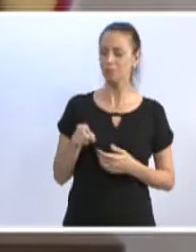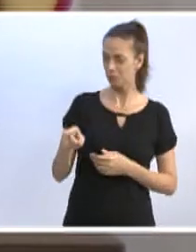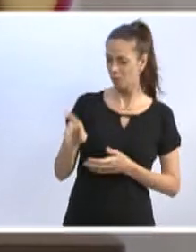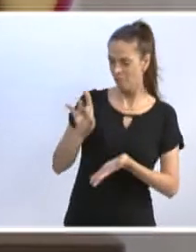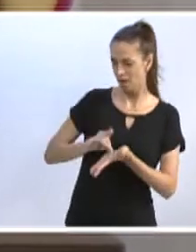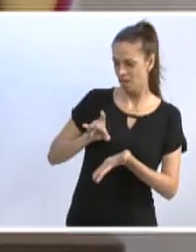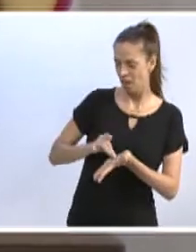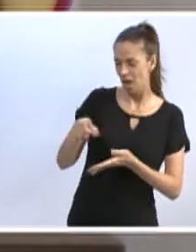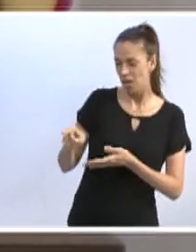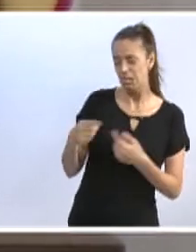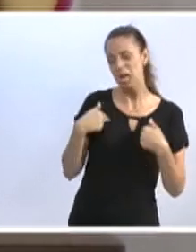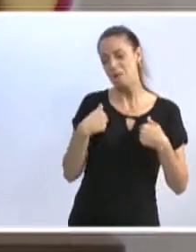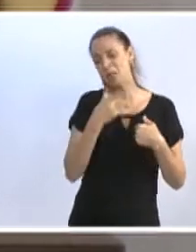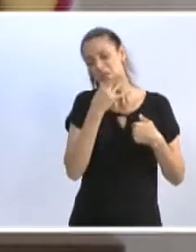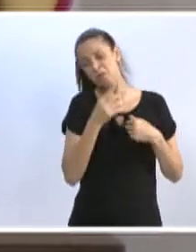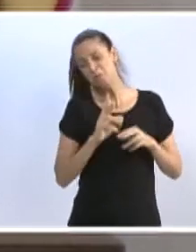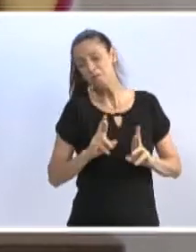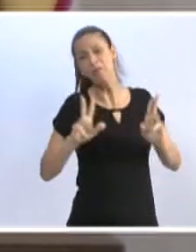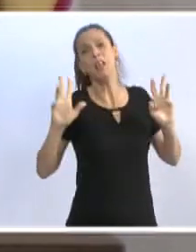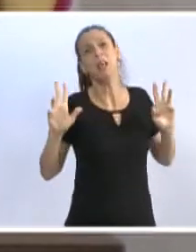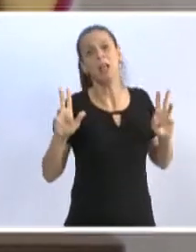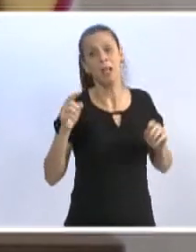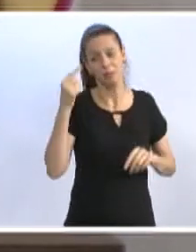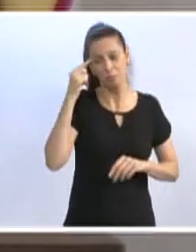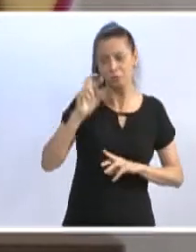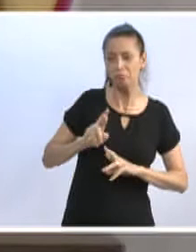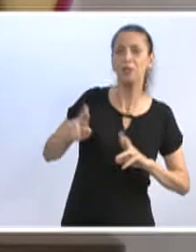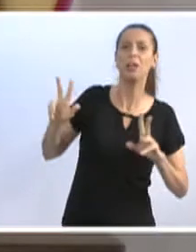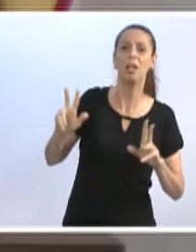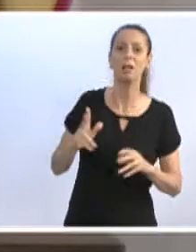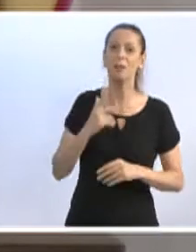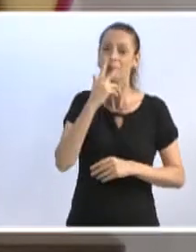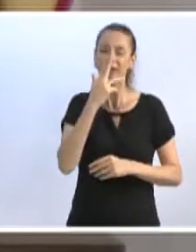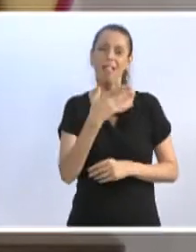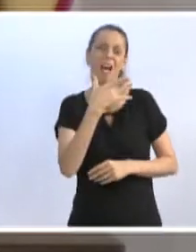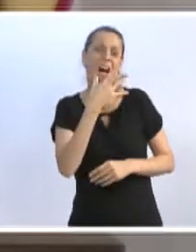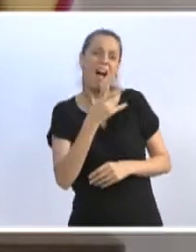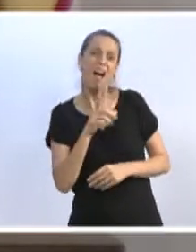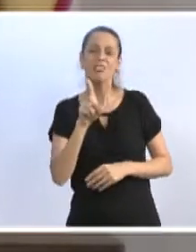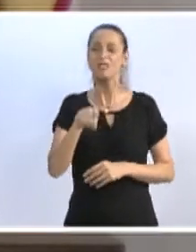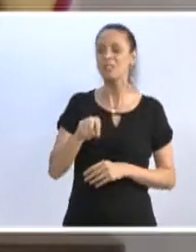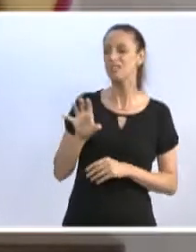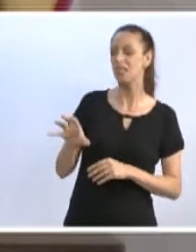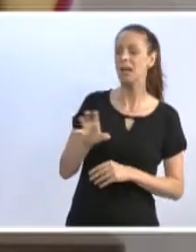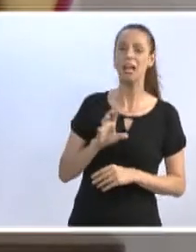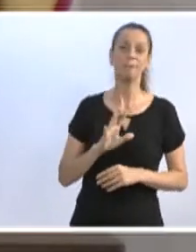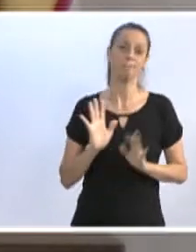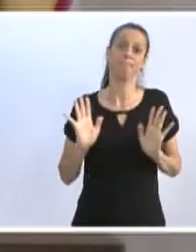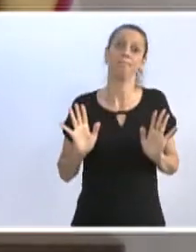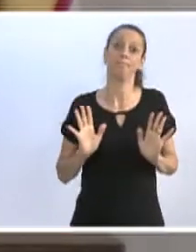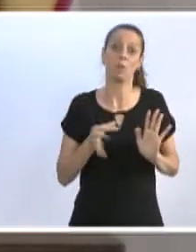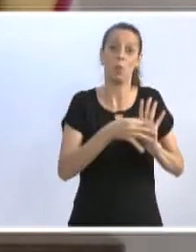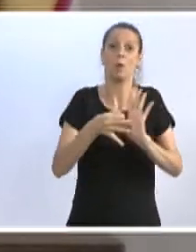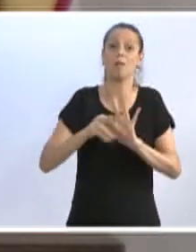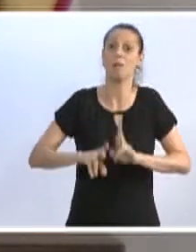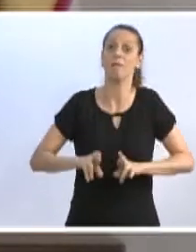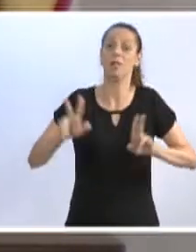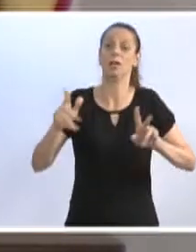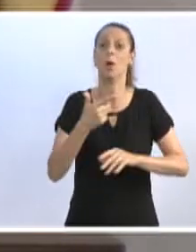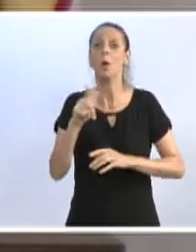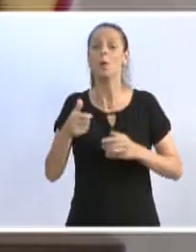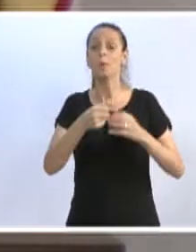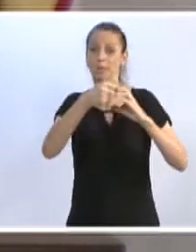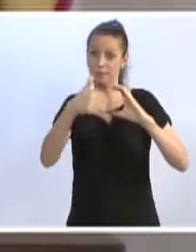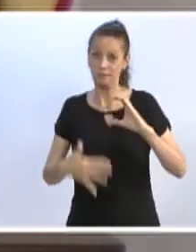não necessariamente é verdade para mim, e assim a gente caminha num relativismo extraordinário. Outra característica é